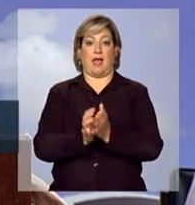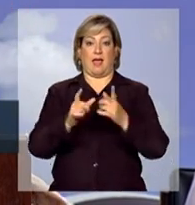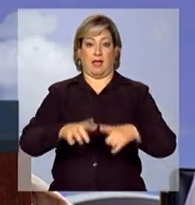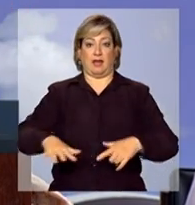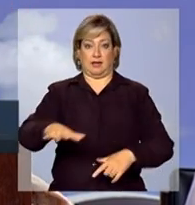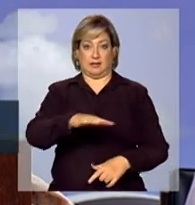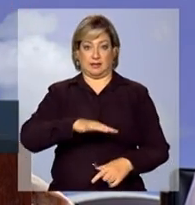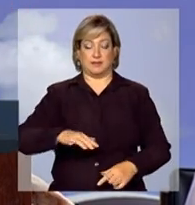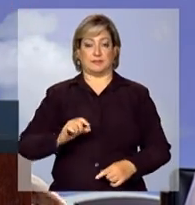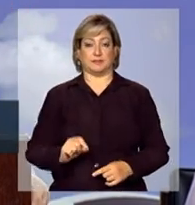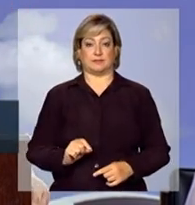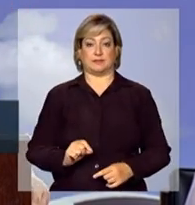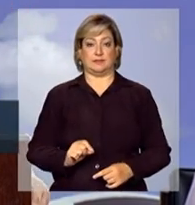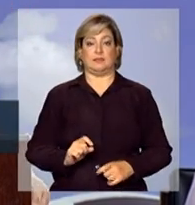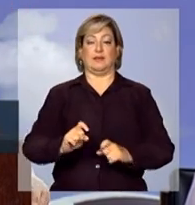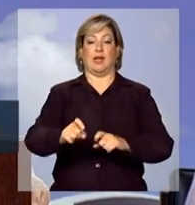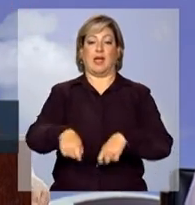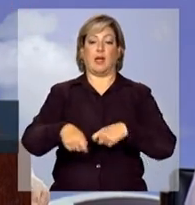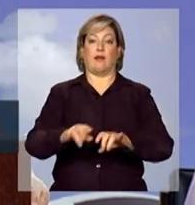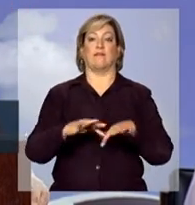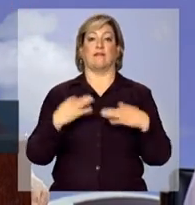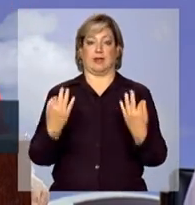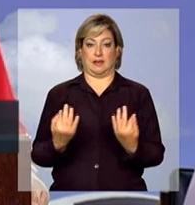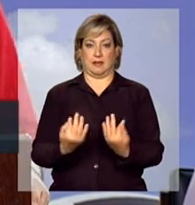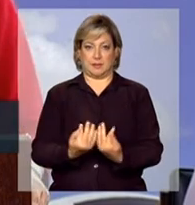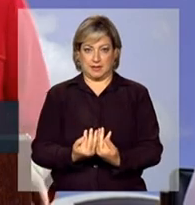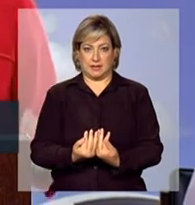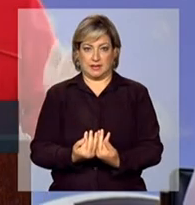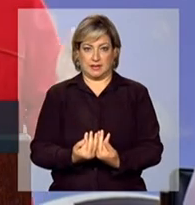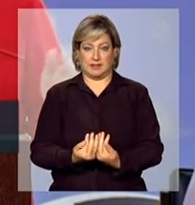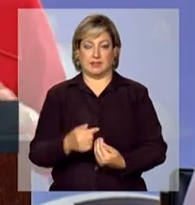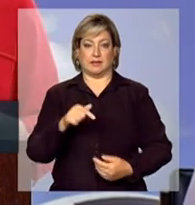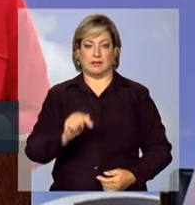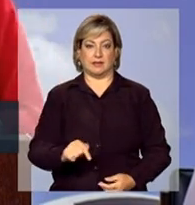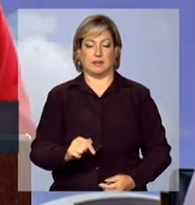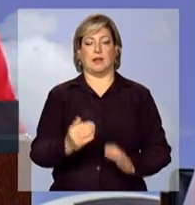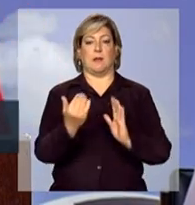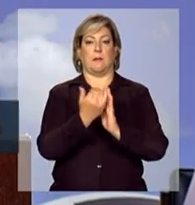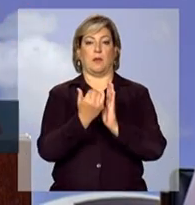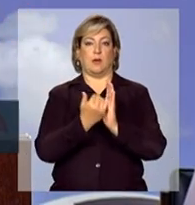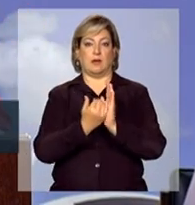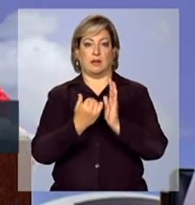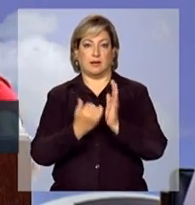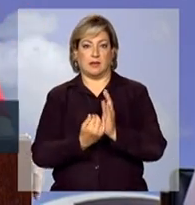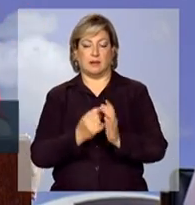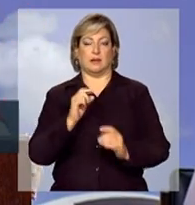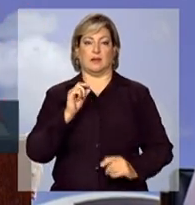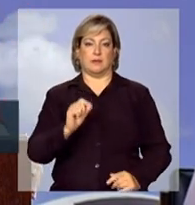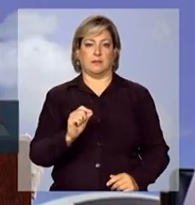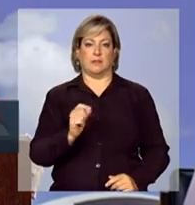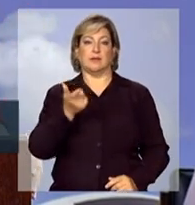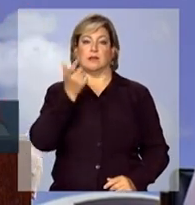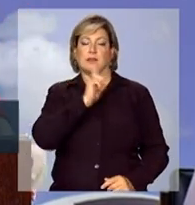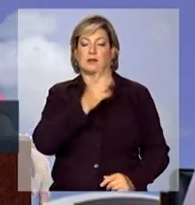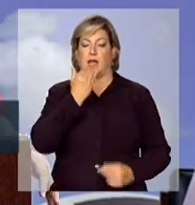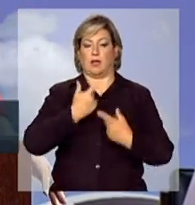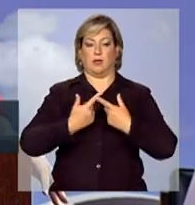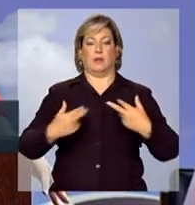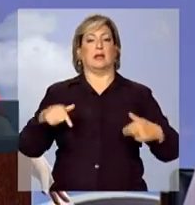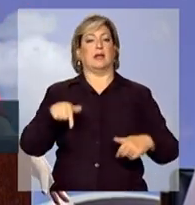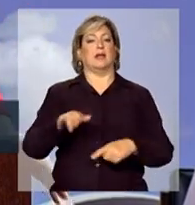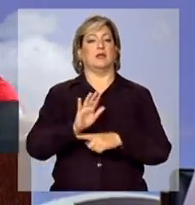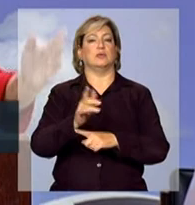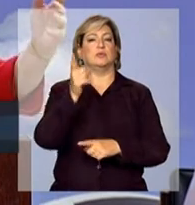e na área da Agricultura Familiar o programa de aquisição de alimentos ele